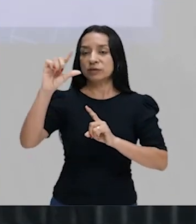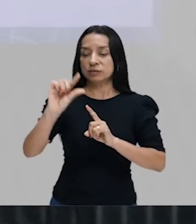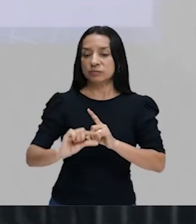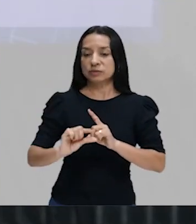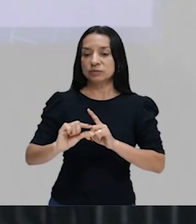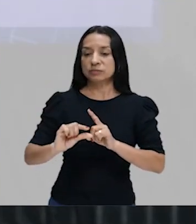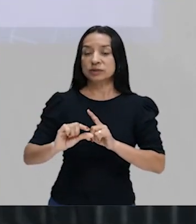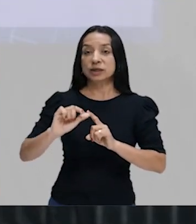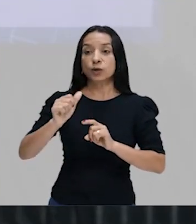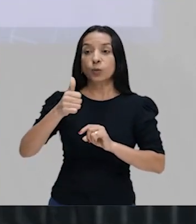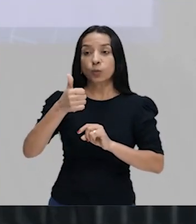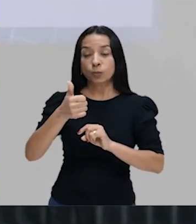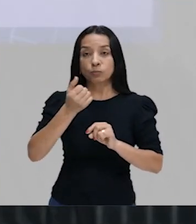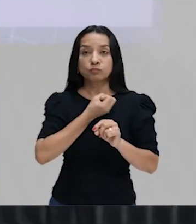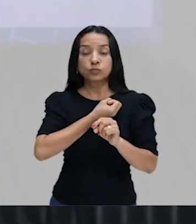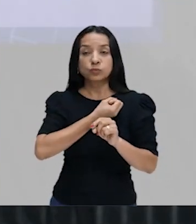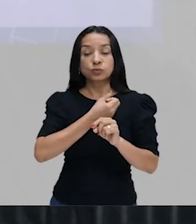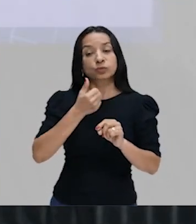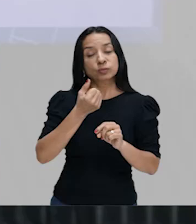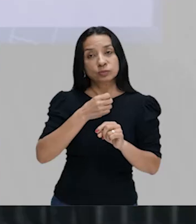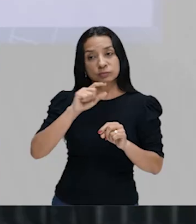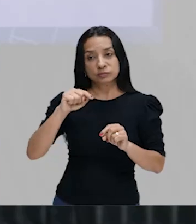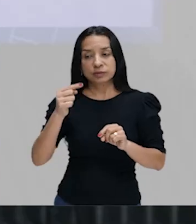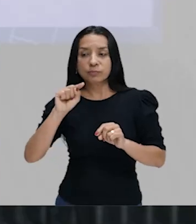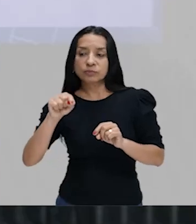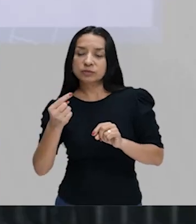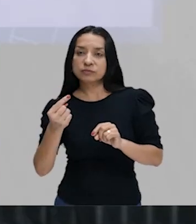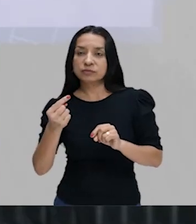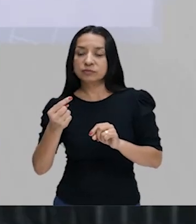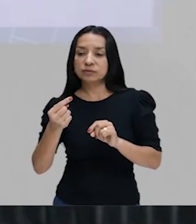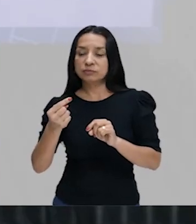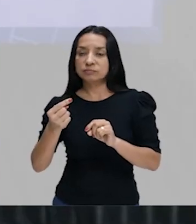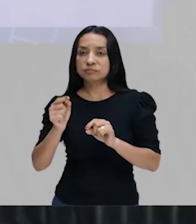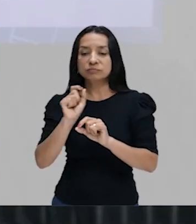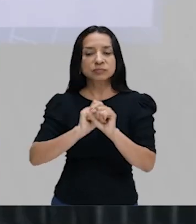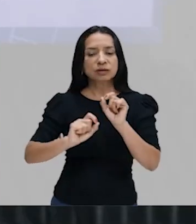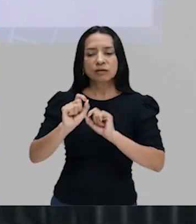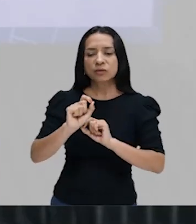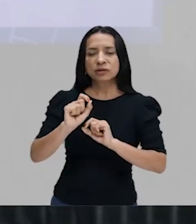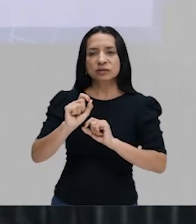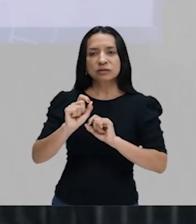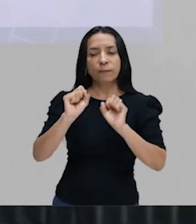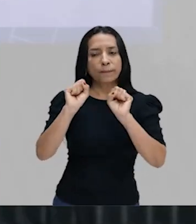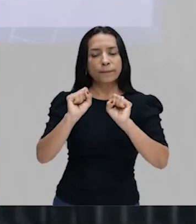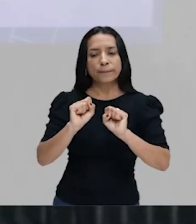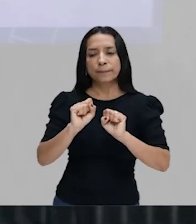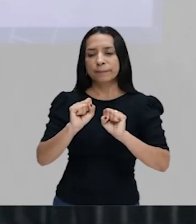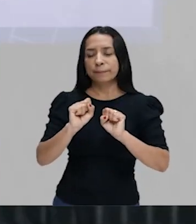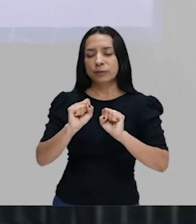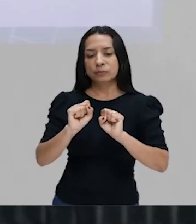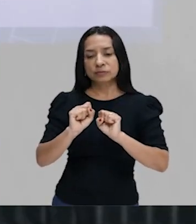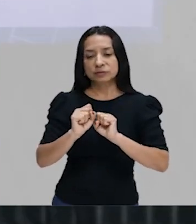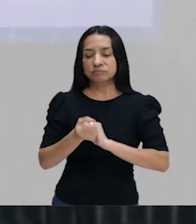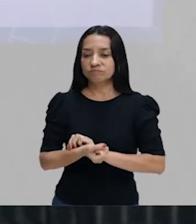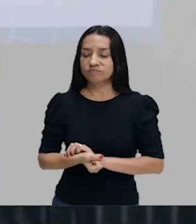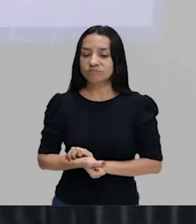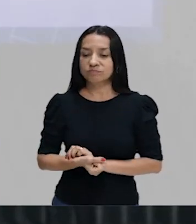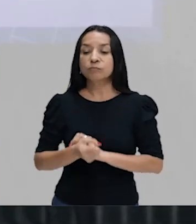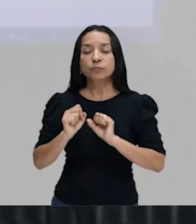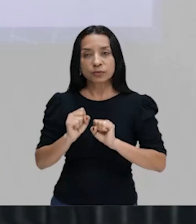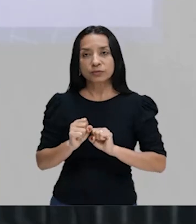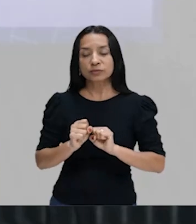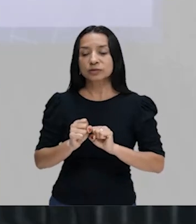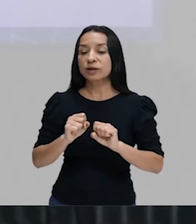algarismo após a vírgula, tá? Então, nesse caso, não é que eu não Posso enumerar? Até posso, mas assim, eu tenho